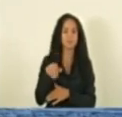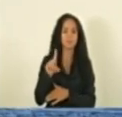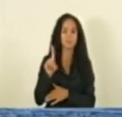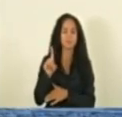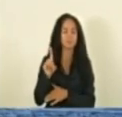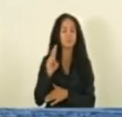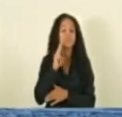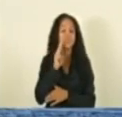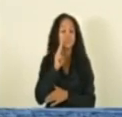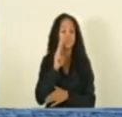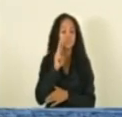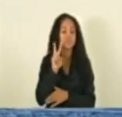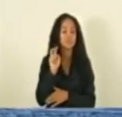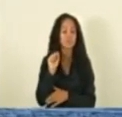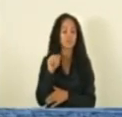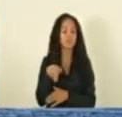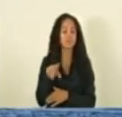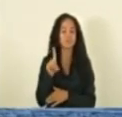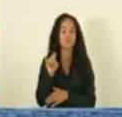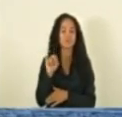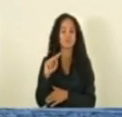Deputado Vandinho,